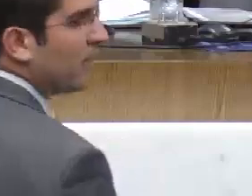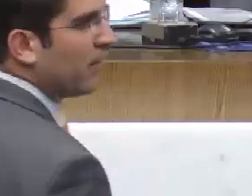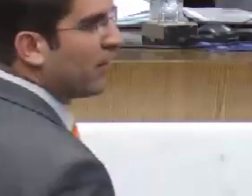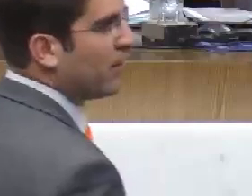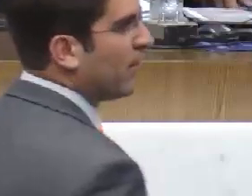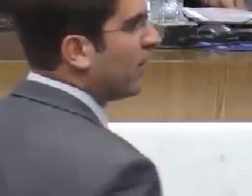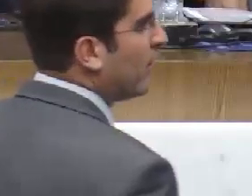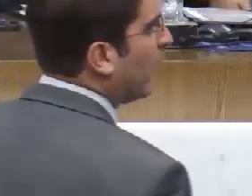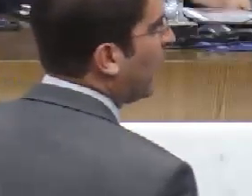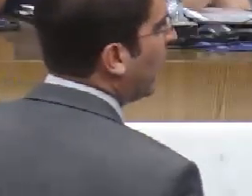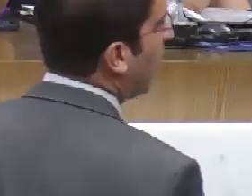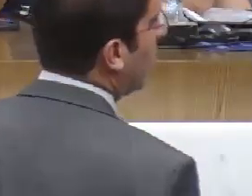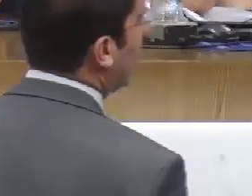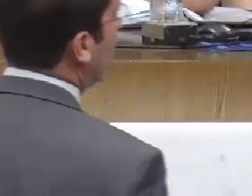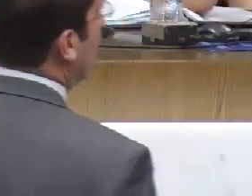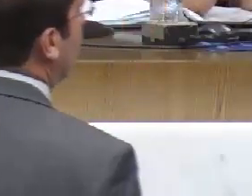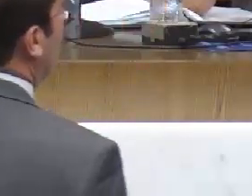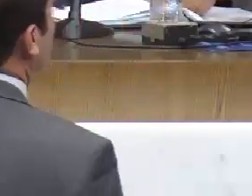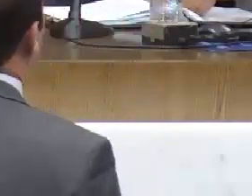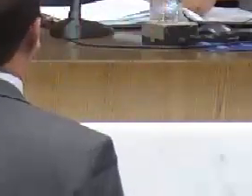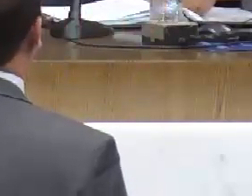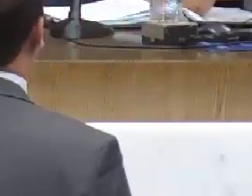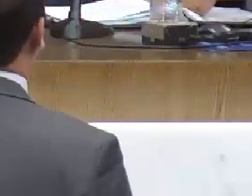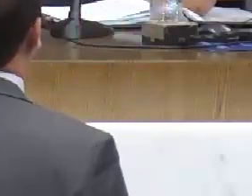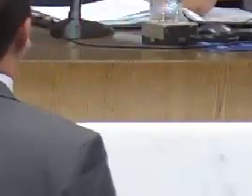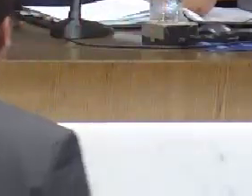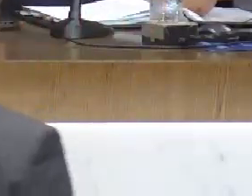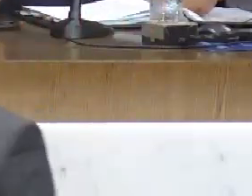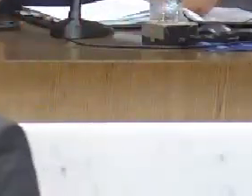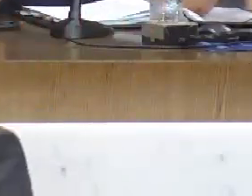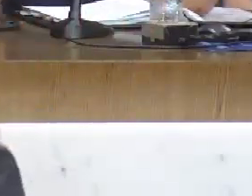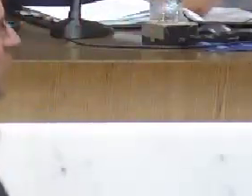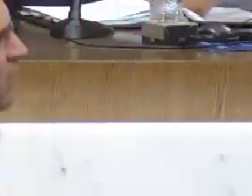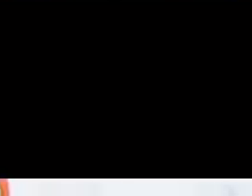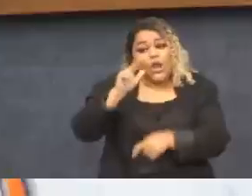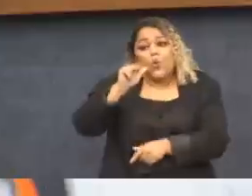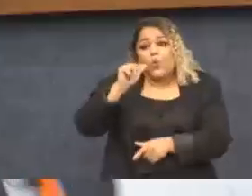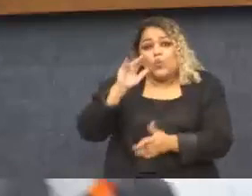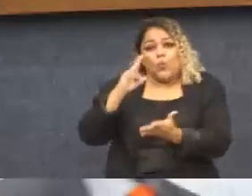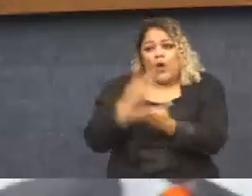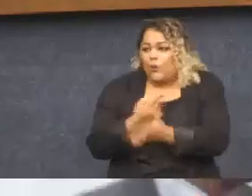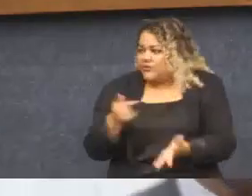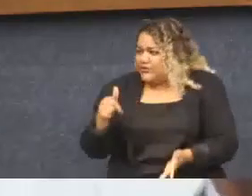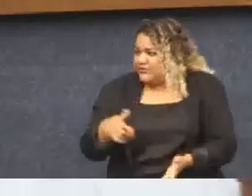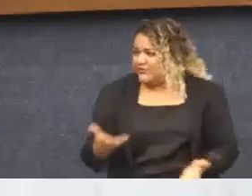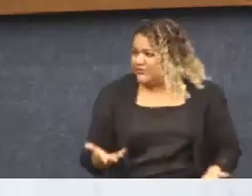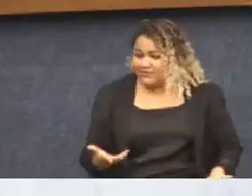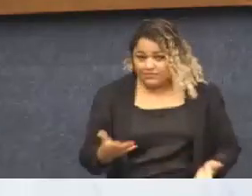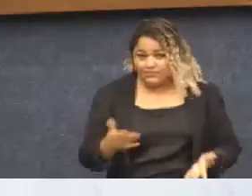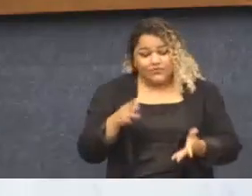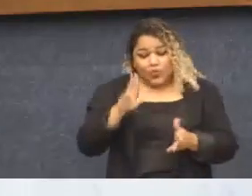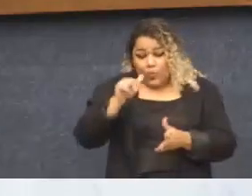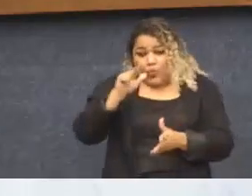Quando empata. Não. Deixa eu explicar, porque isso nunca aconteceu.